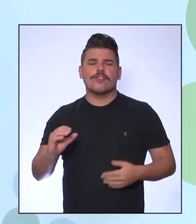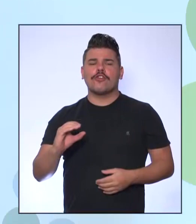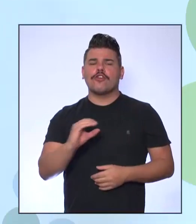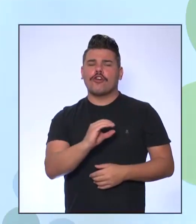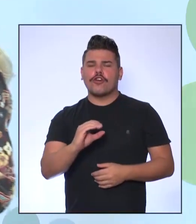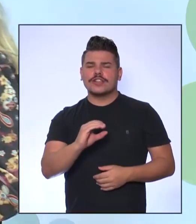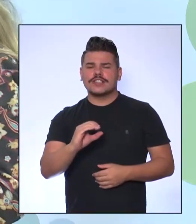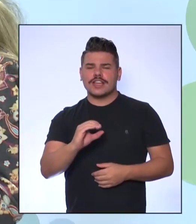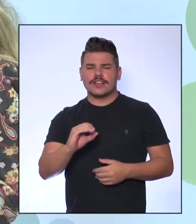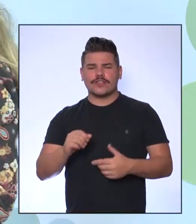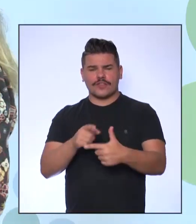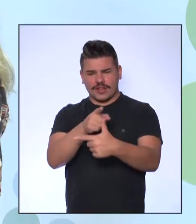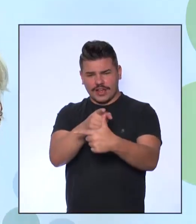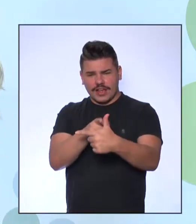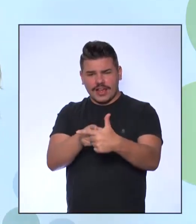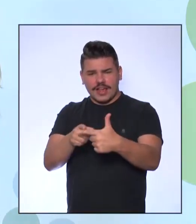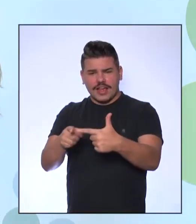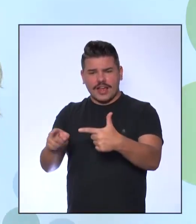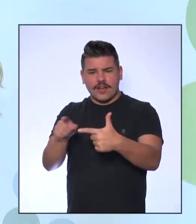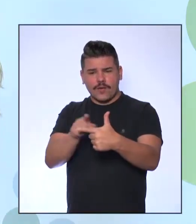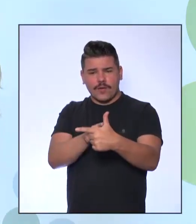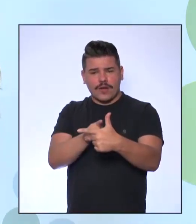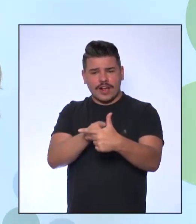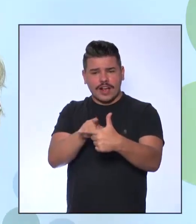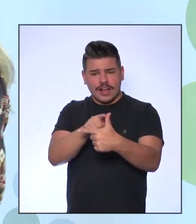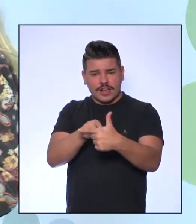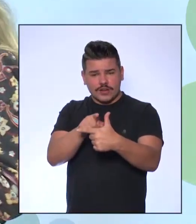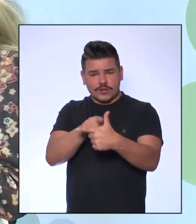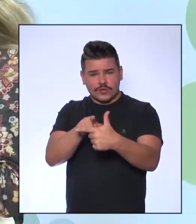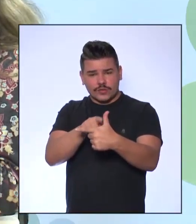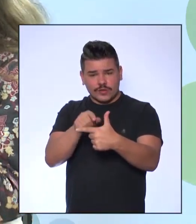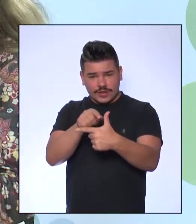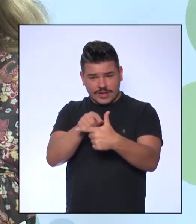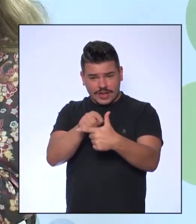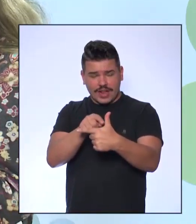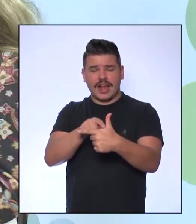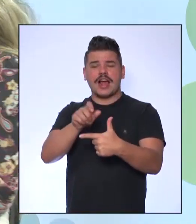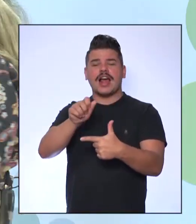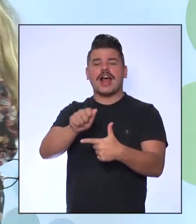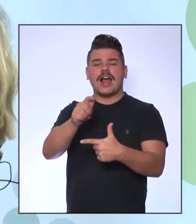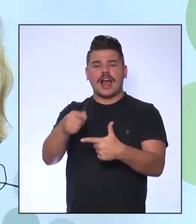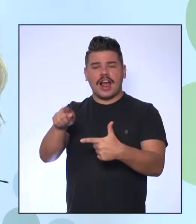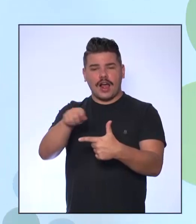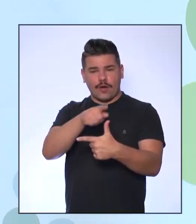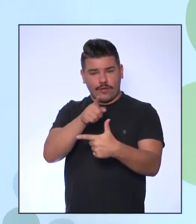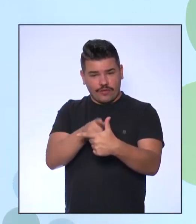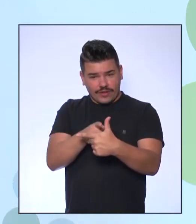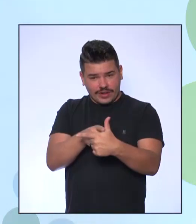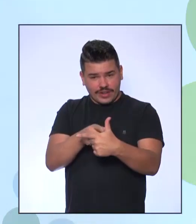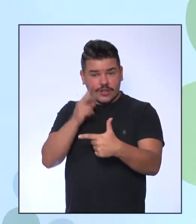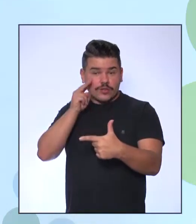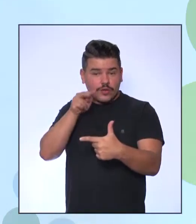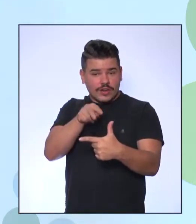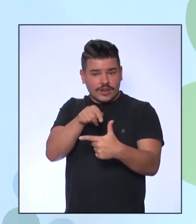ângulo alfa. O ângulo alfa está aqui, eu estou olhando para o ângulo alfa. Como eu disse para vocês, o cateto